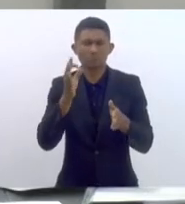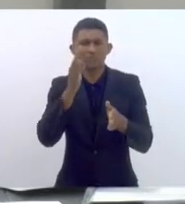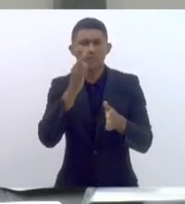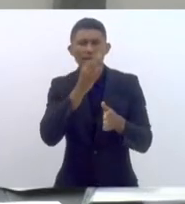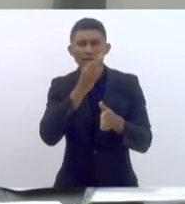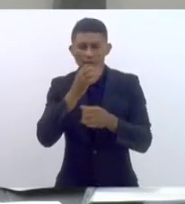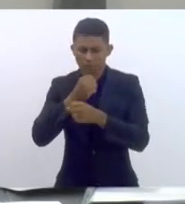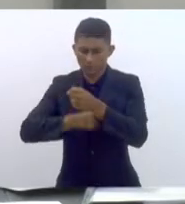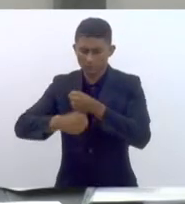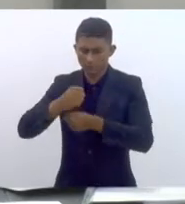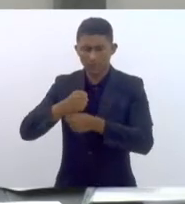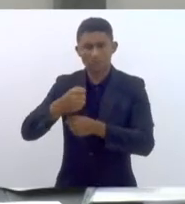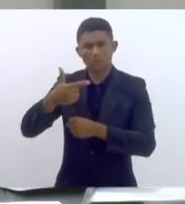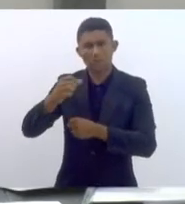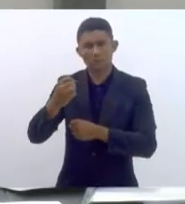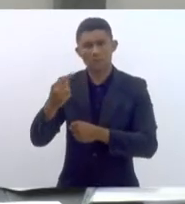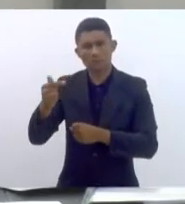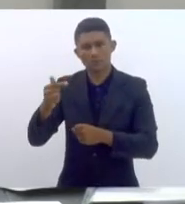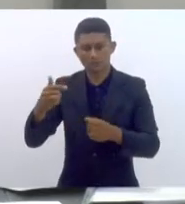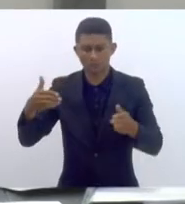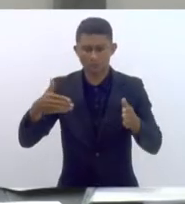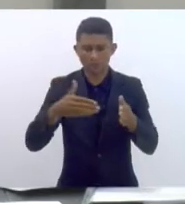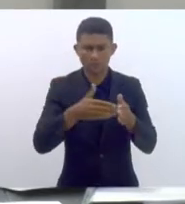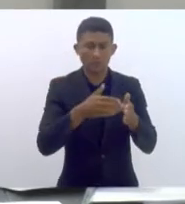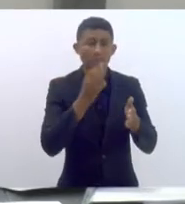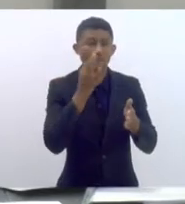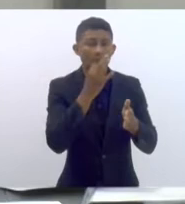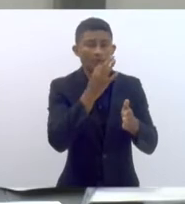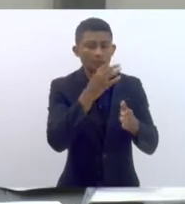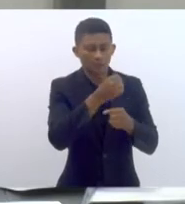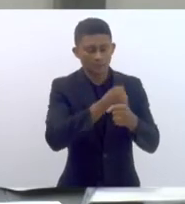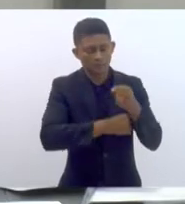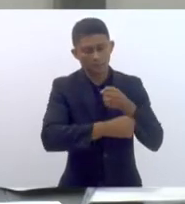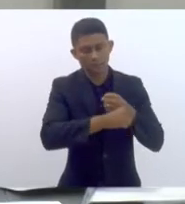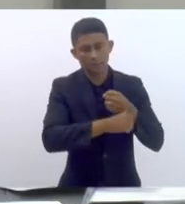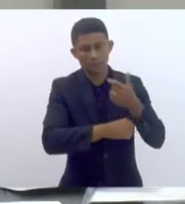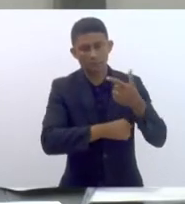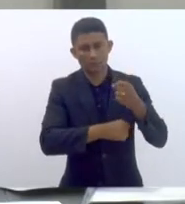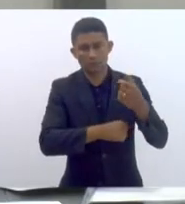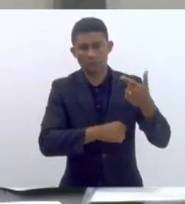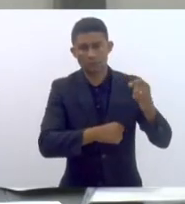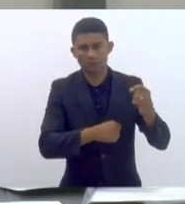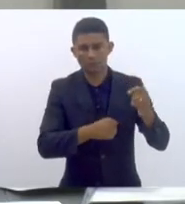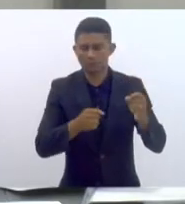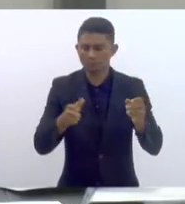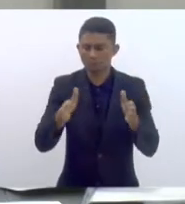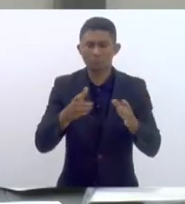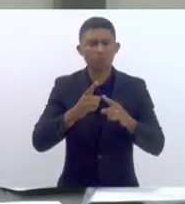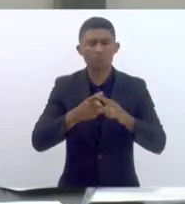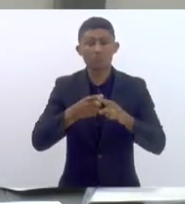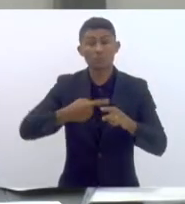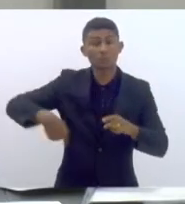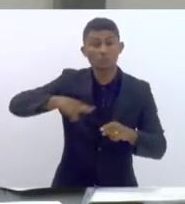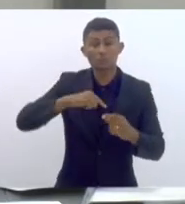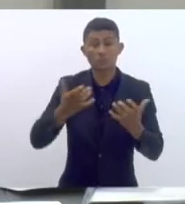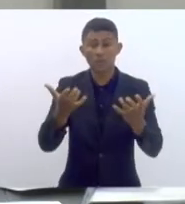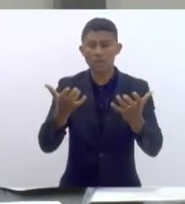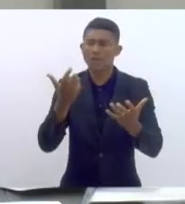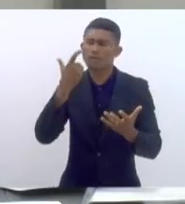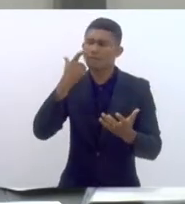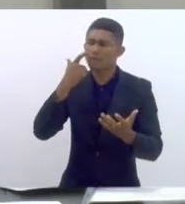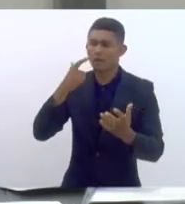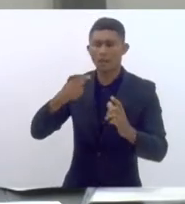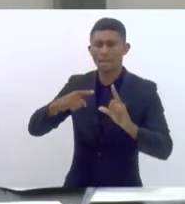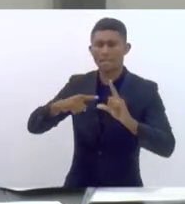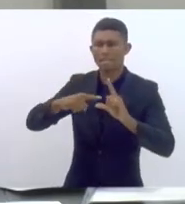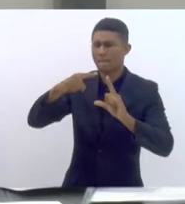de 2020? A gente quis verificar como é que esses indicadores agiram em cima do primeiro regime. O